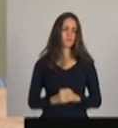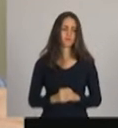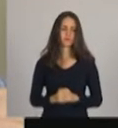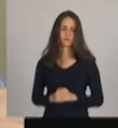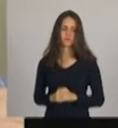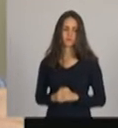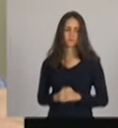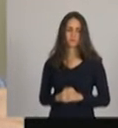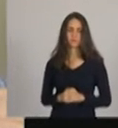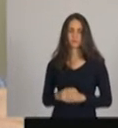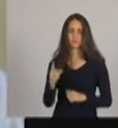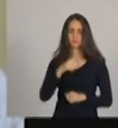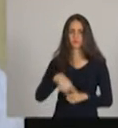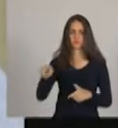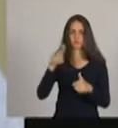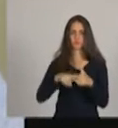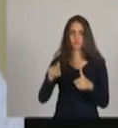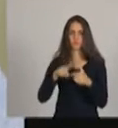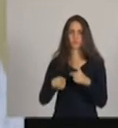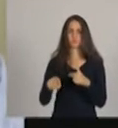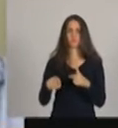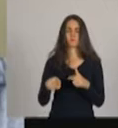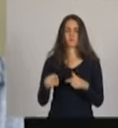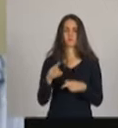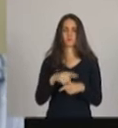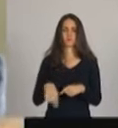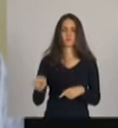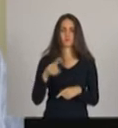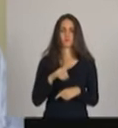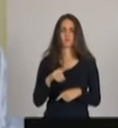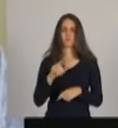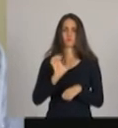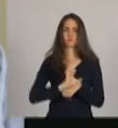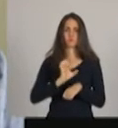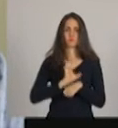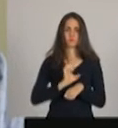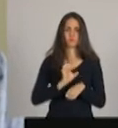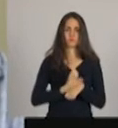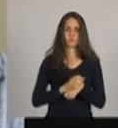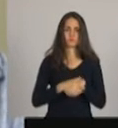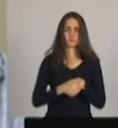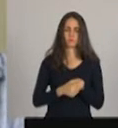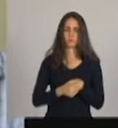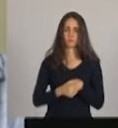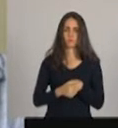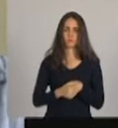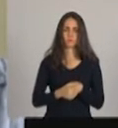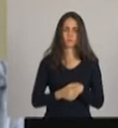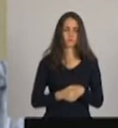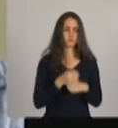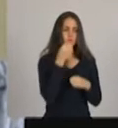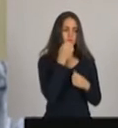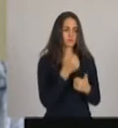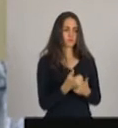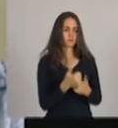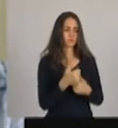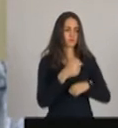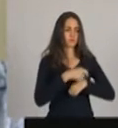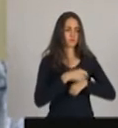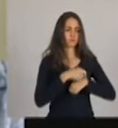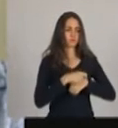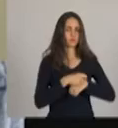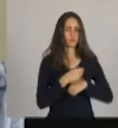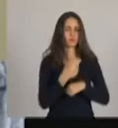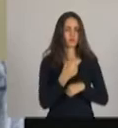mesmo nessa crise, mesmo com essa tensão, o estado tem mantido muito uma atenção bem, regular. Muito bem, deputado doutor Rafael, saúde. Já falou